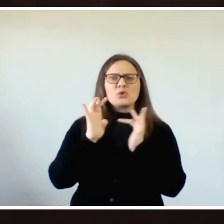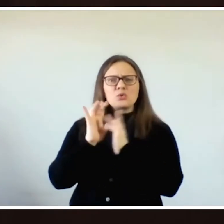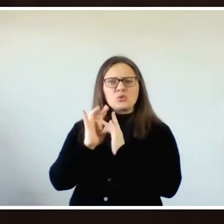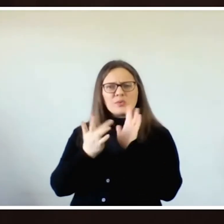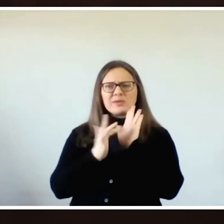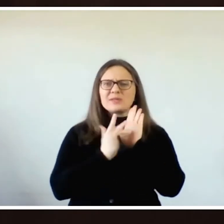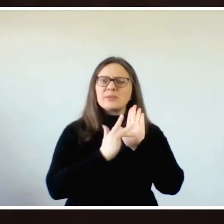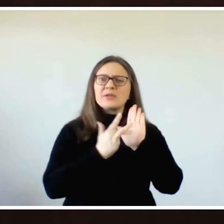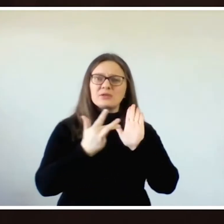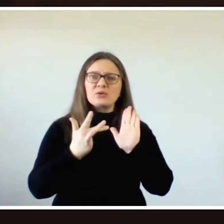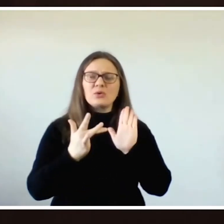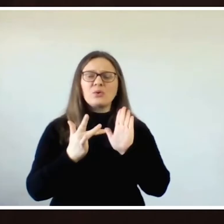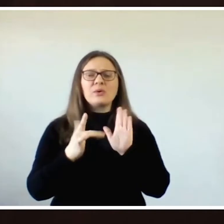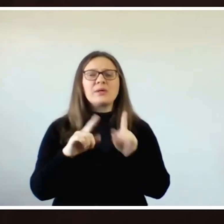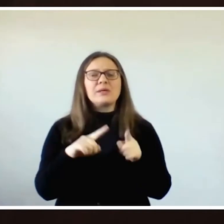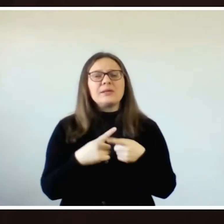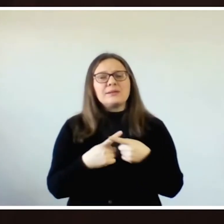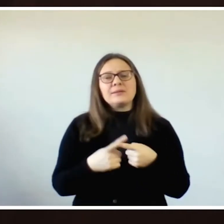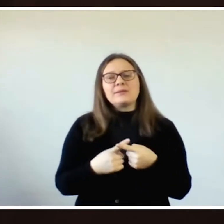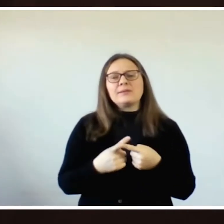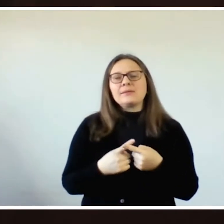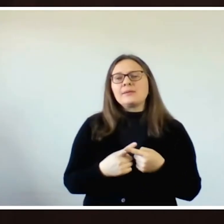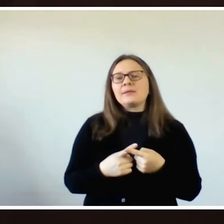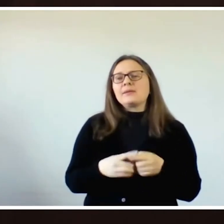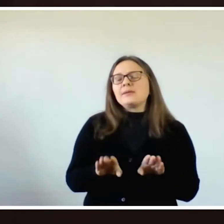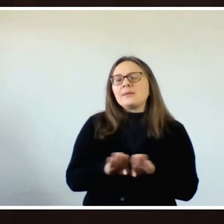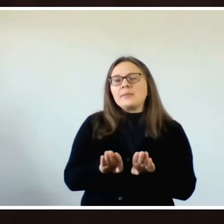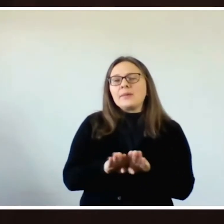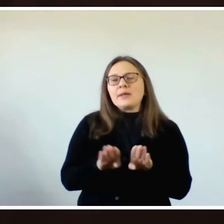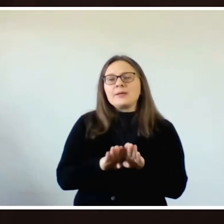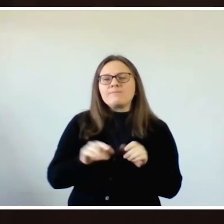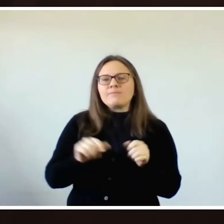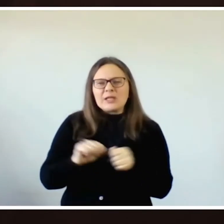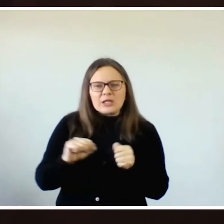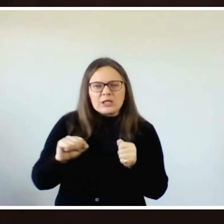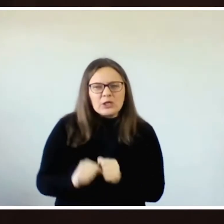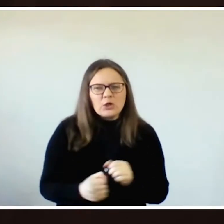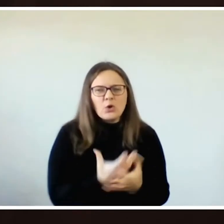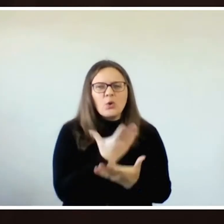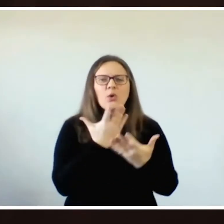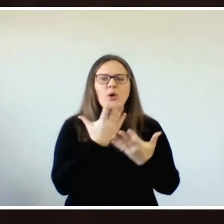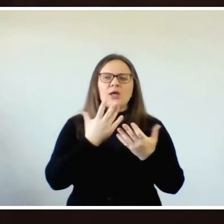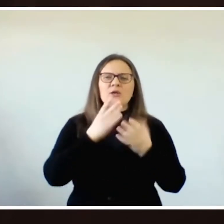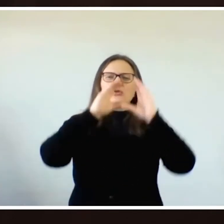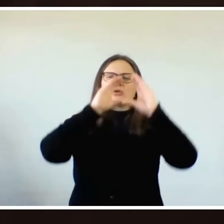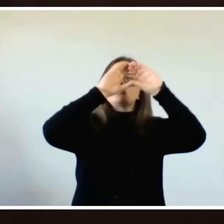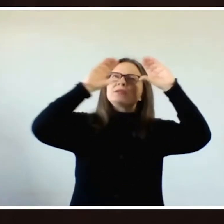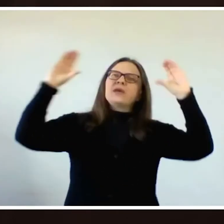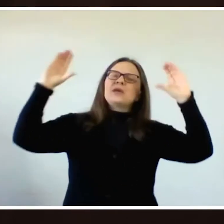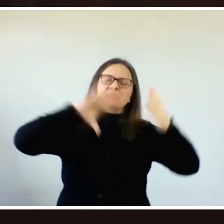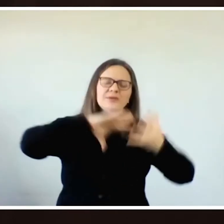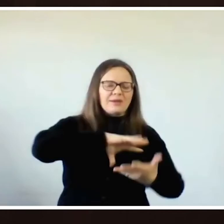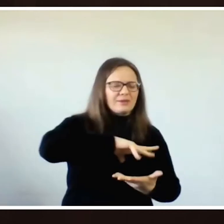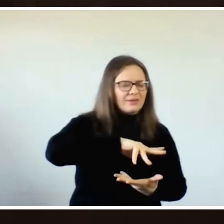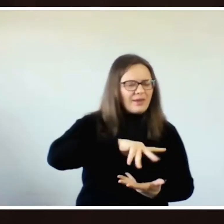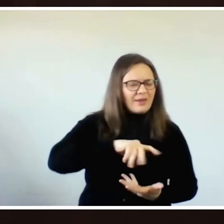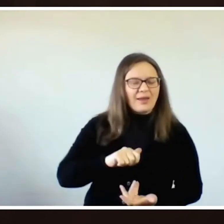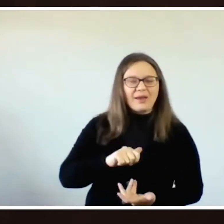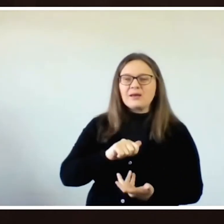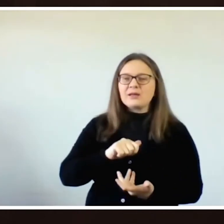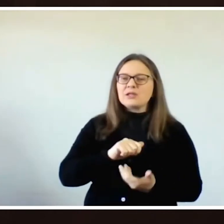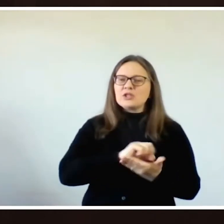coisas nos céus e sobre a terra, as visíveis e as invisíveis, sejam tronos, sejam soberanias, quer principados,